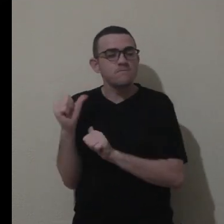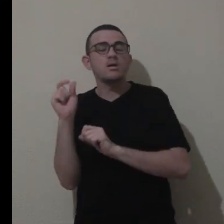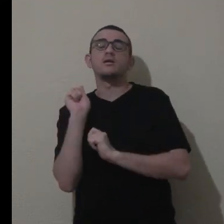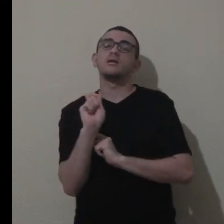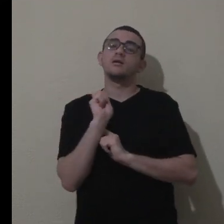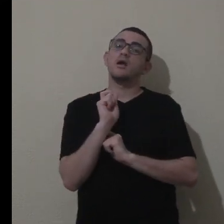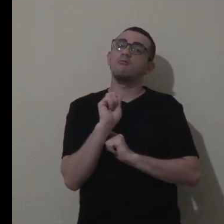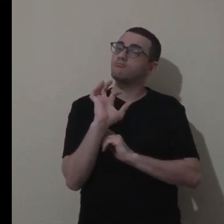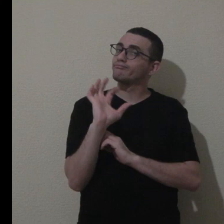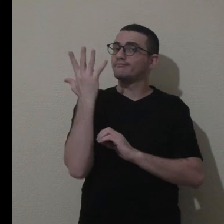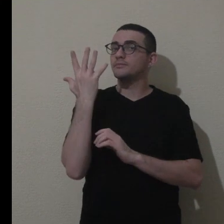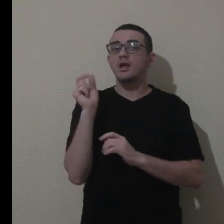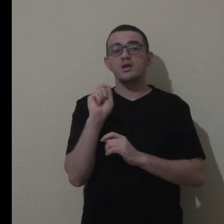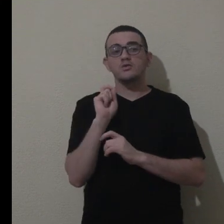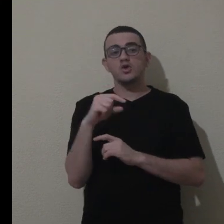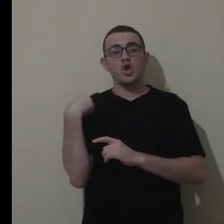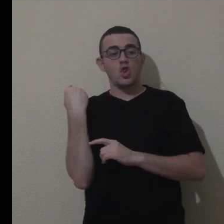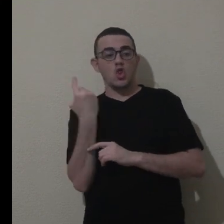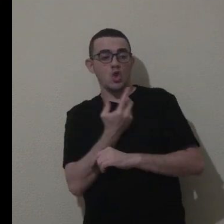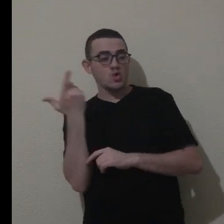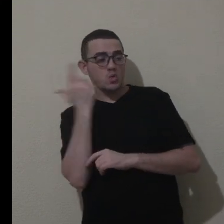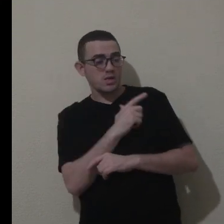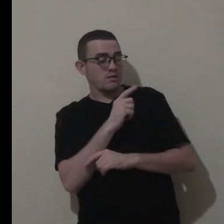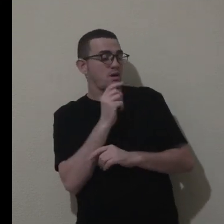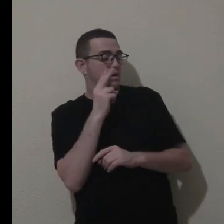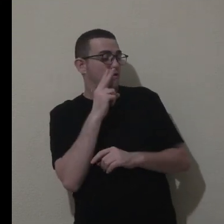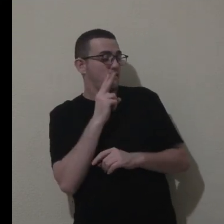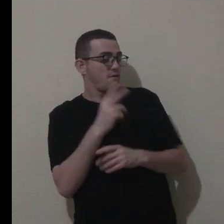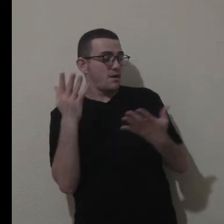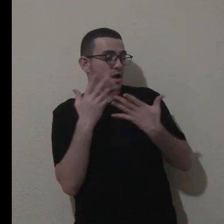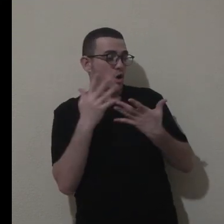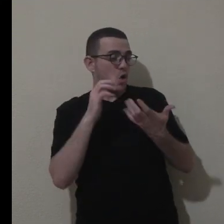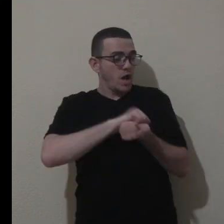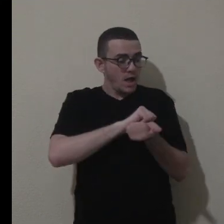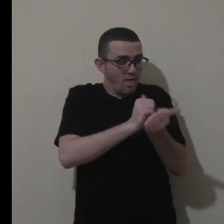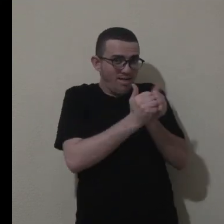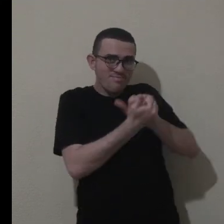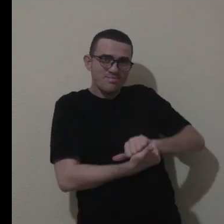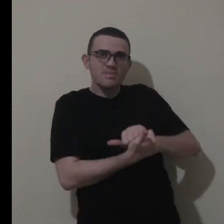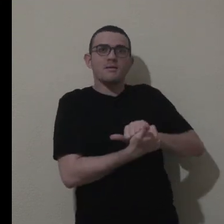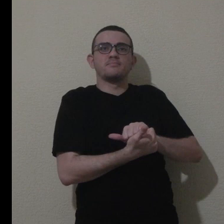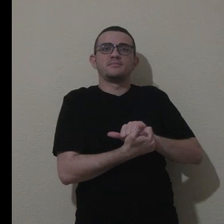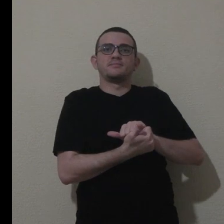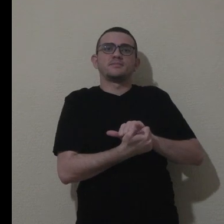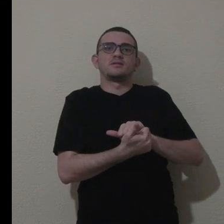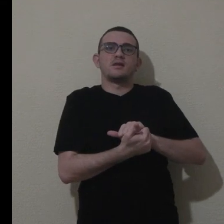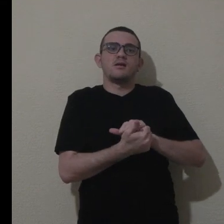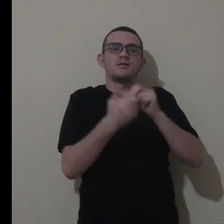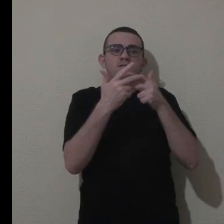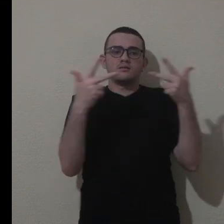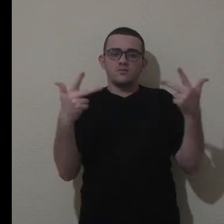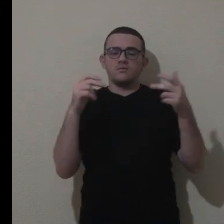que estão ocorrendo, né? E nós estamos nos vendo na necessidade de nos adaptarmos frente a